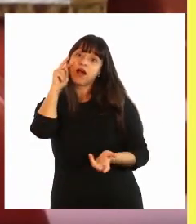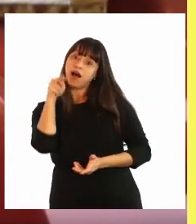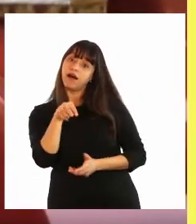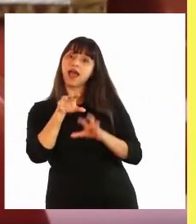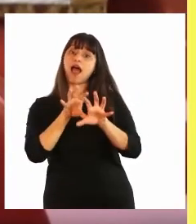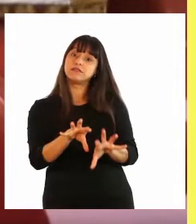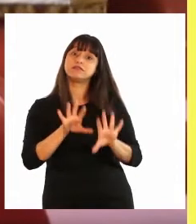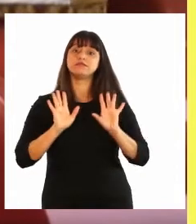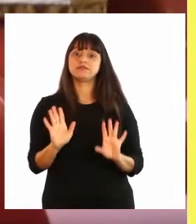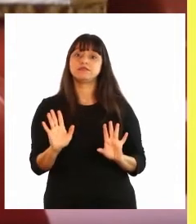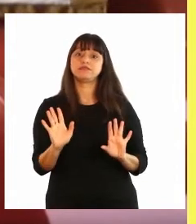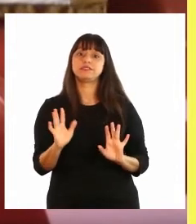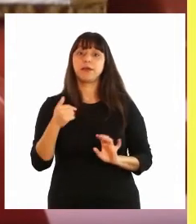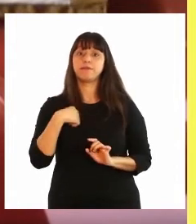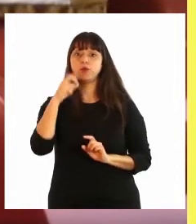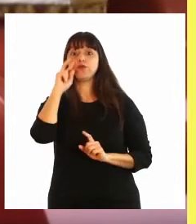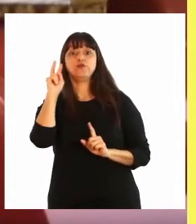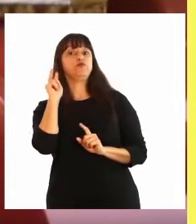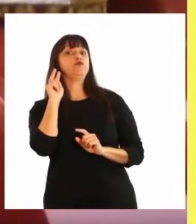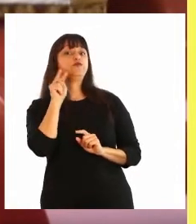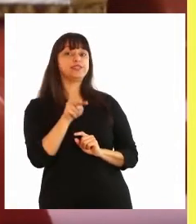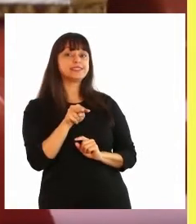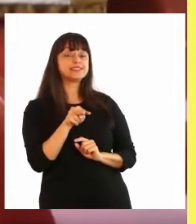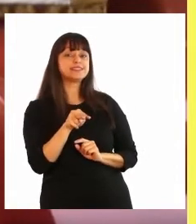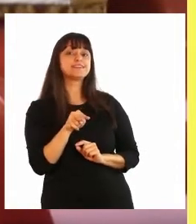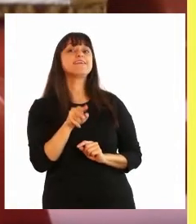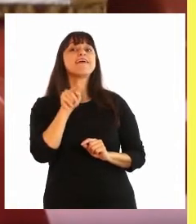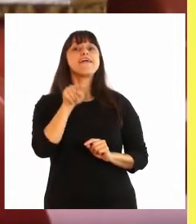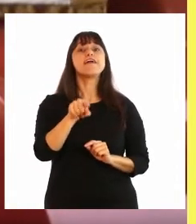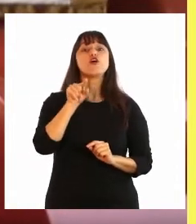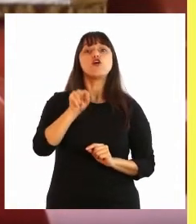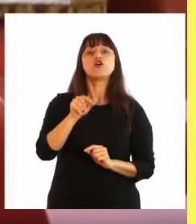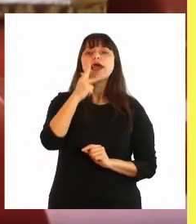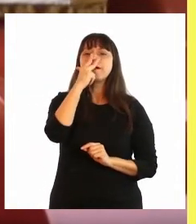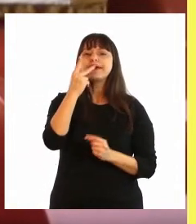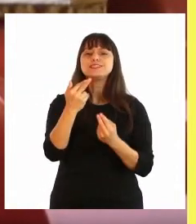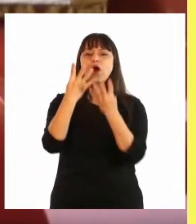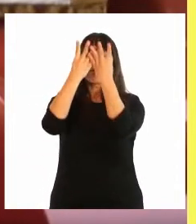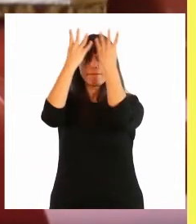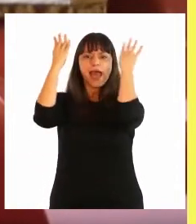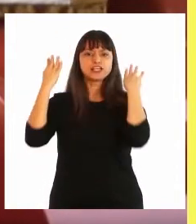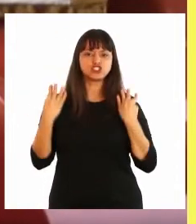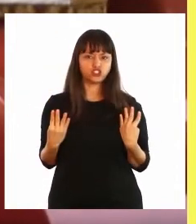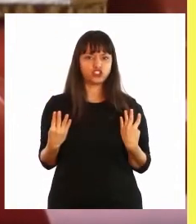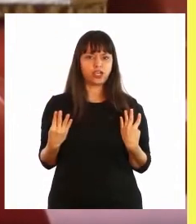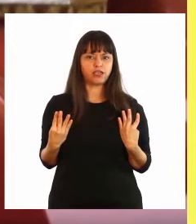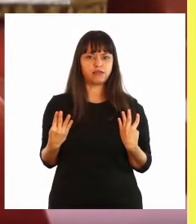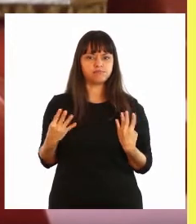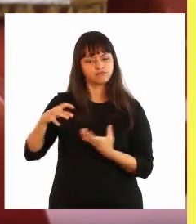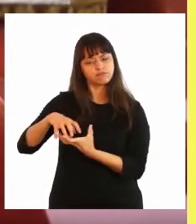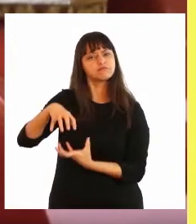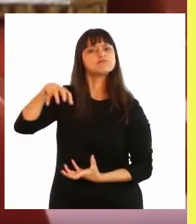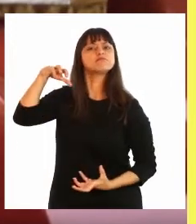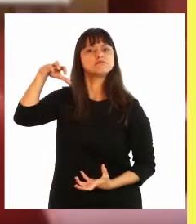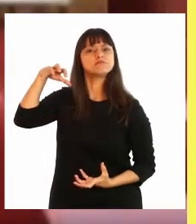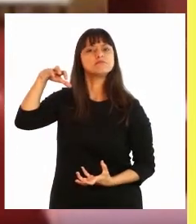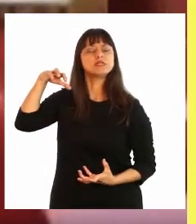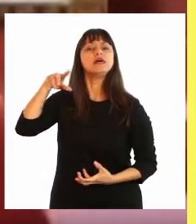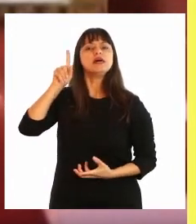e enxergo ele como um pajé. A gente poderia colocar ele desse modo. Um pajé,